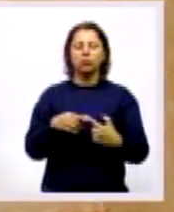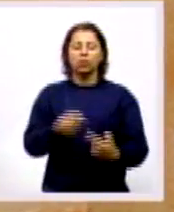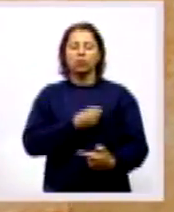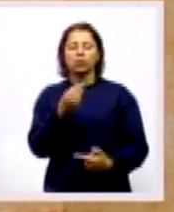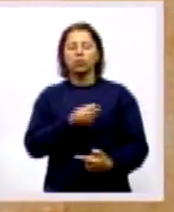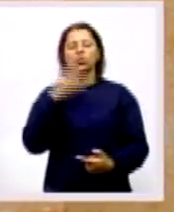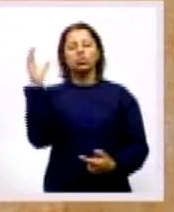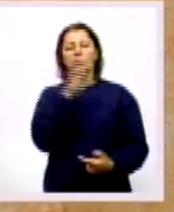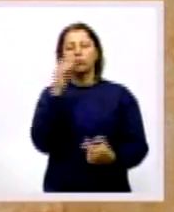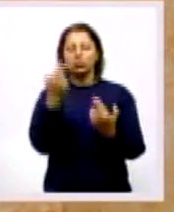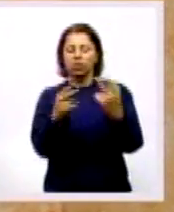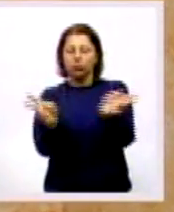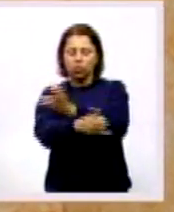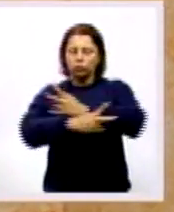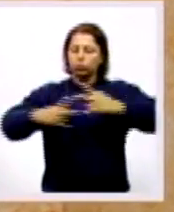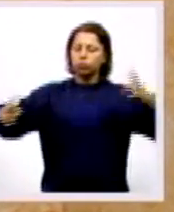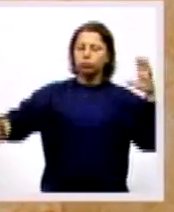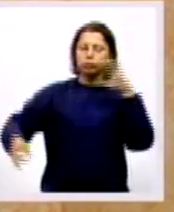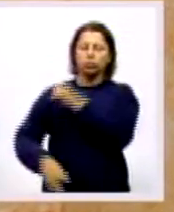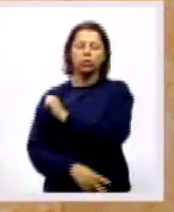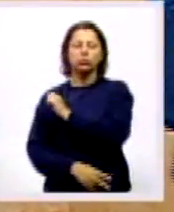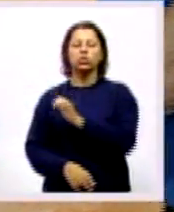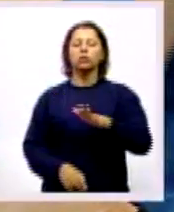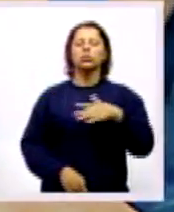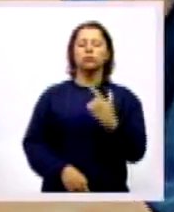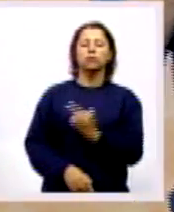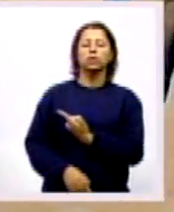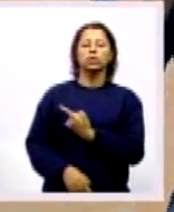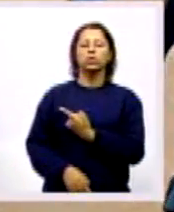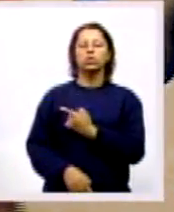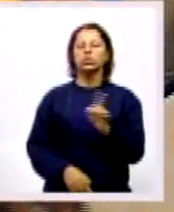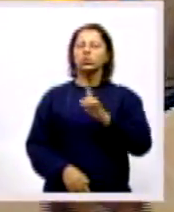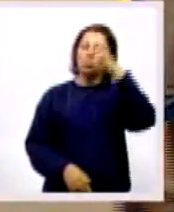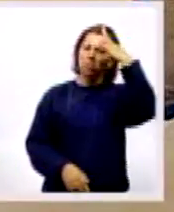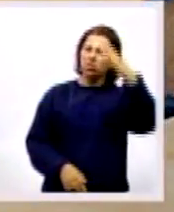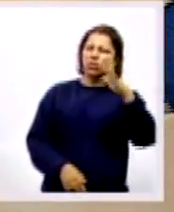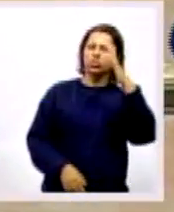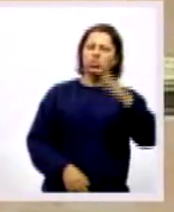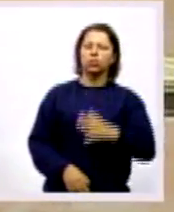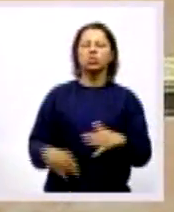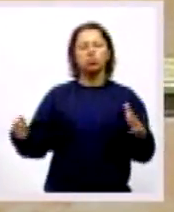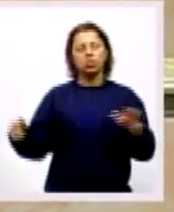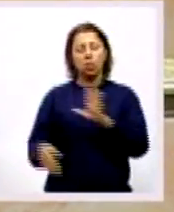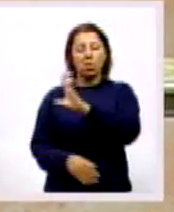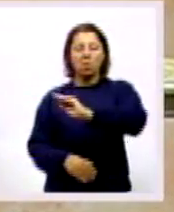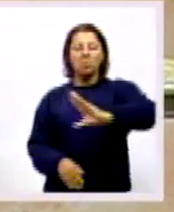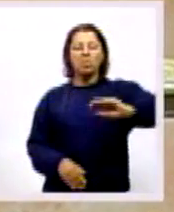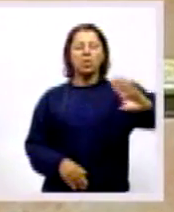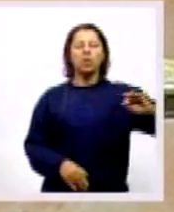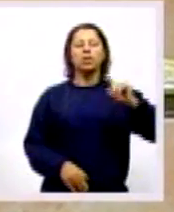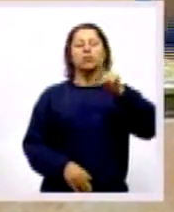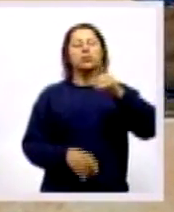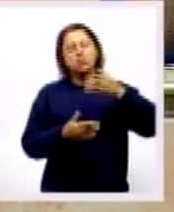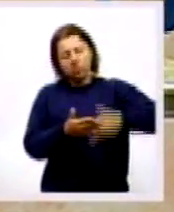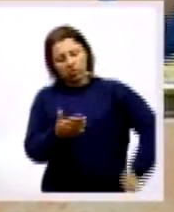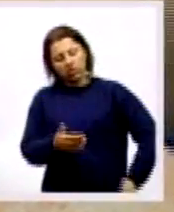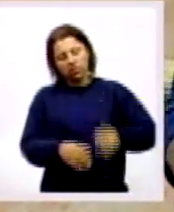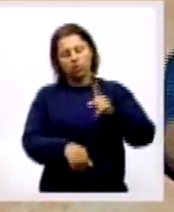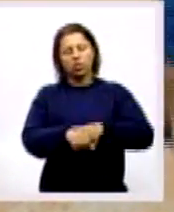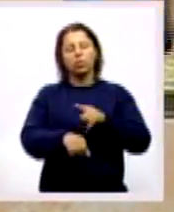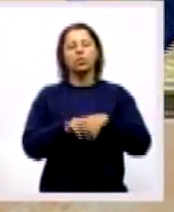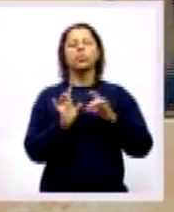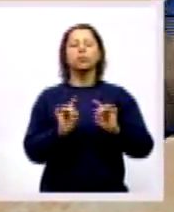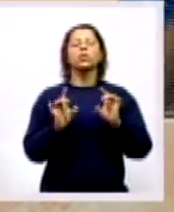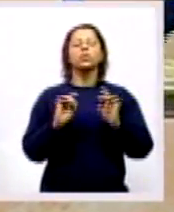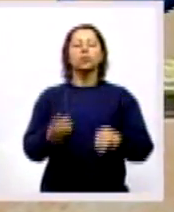Essa vida é como um vento que passa, e quando você menos imagina, já passou o tempo, e você desperdiçou aquele tempo